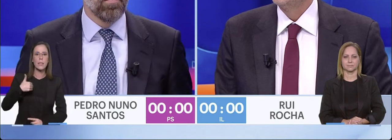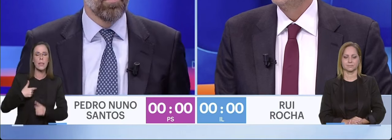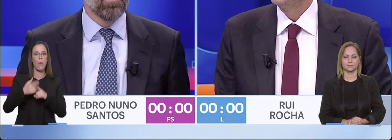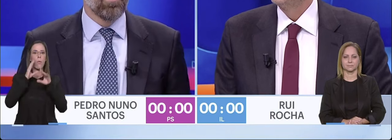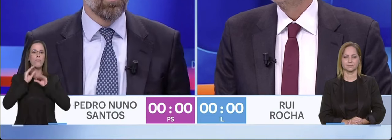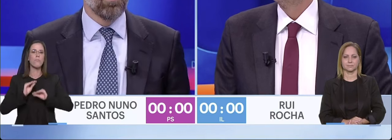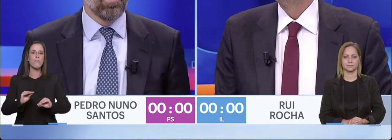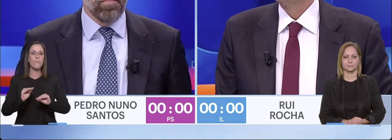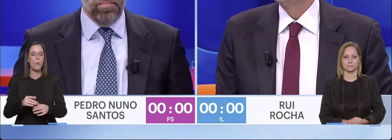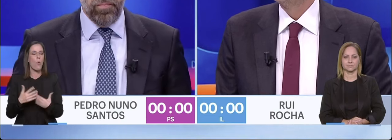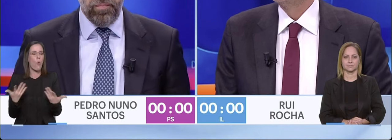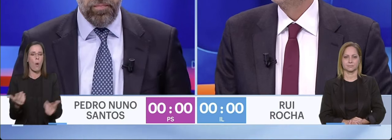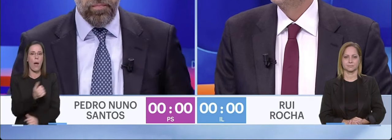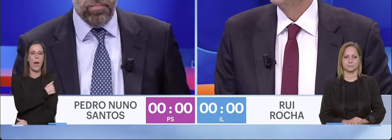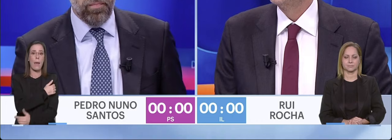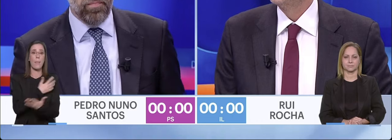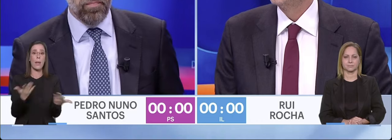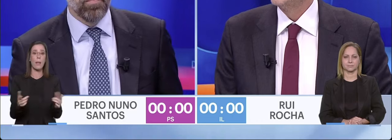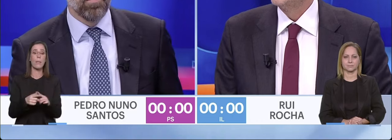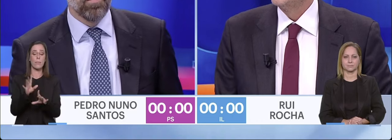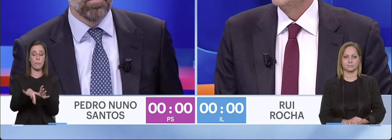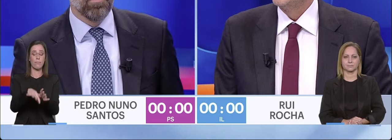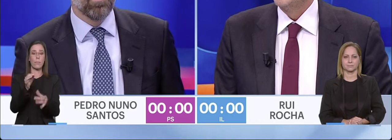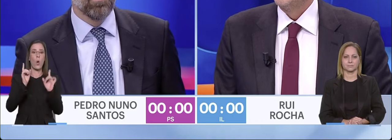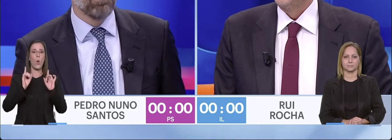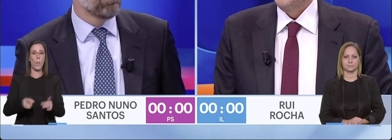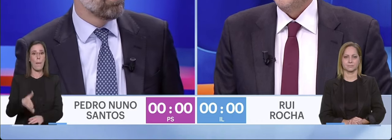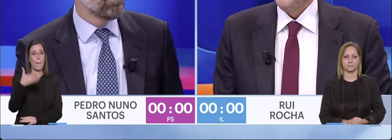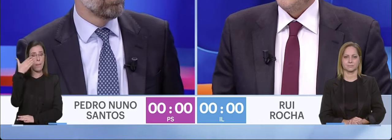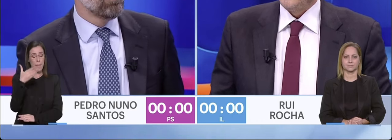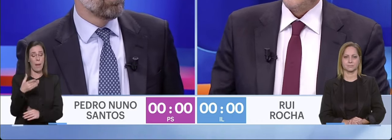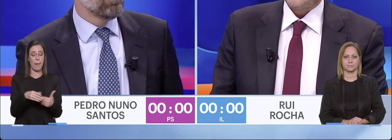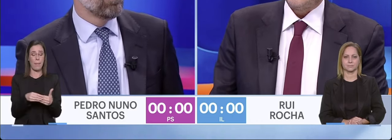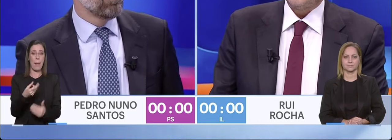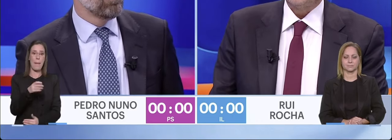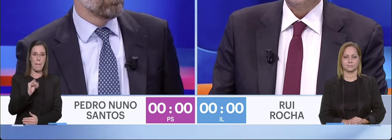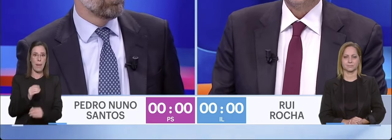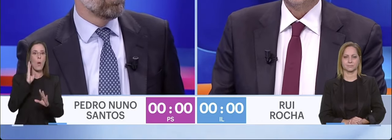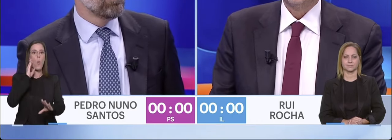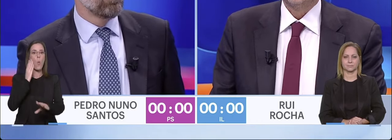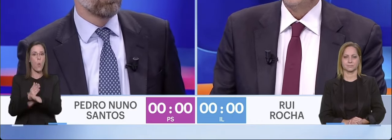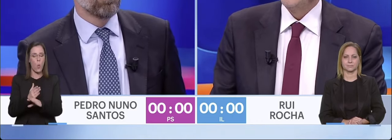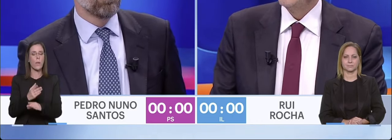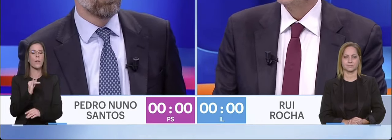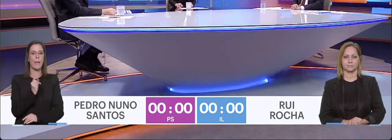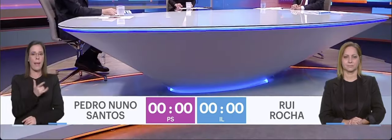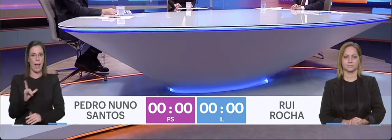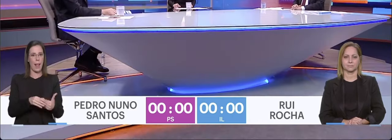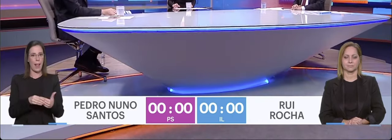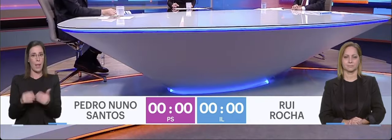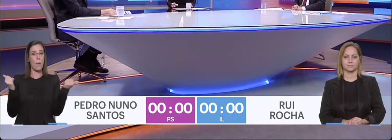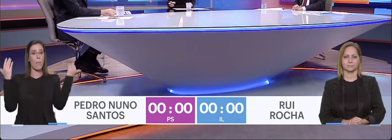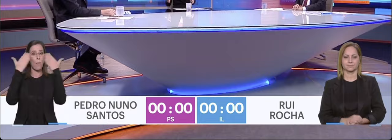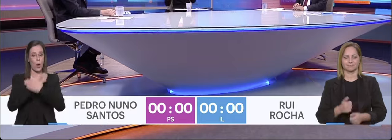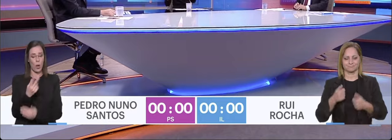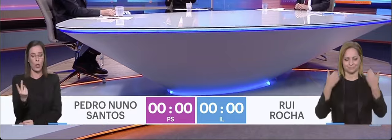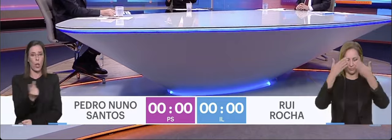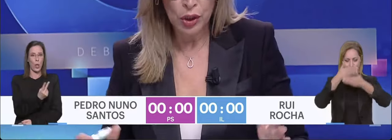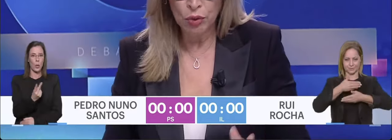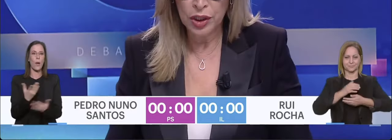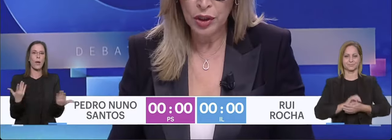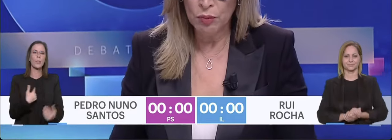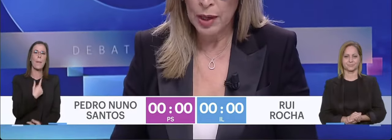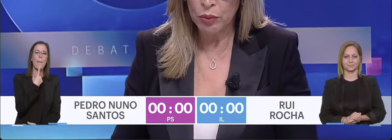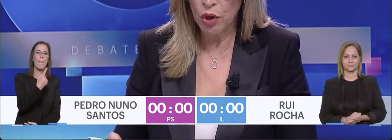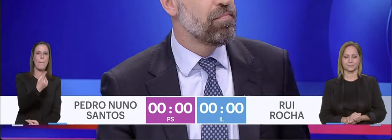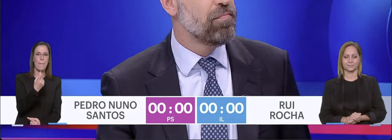a educação ou a habitação ditou o sorteio que comece Pedro Nuno Santos e que termine rui rocha muito boa noite Pedro Nuno